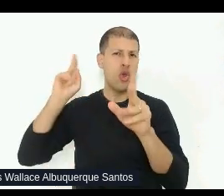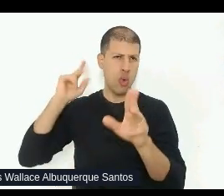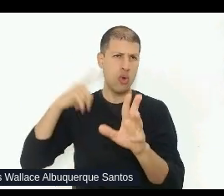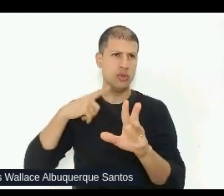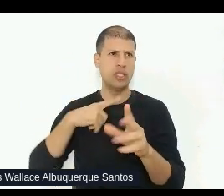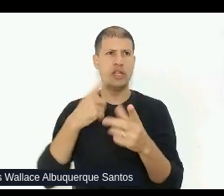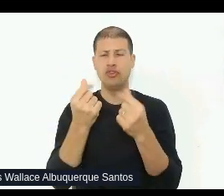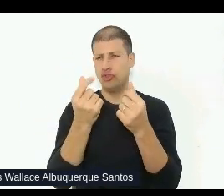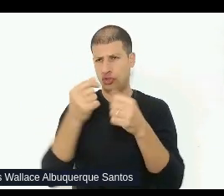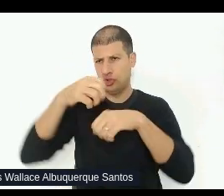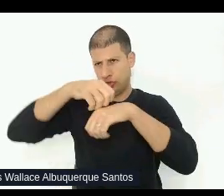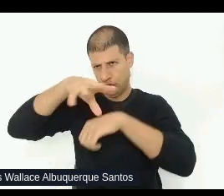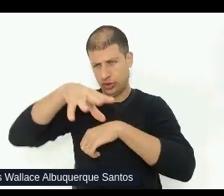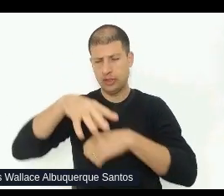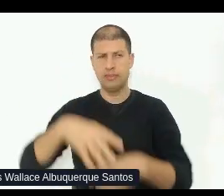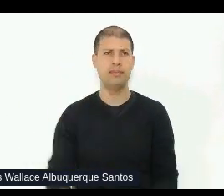dica,